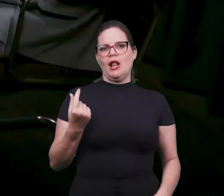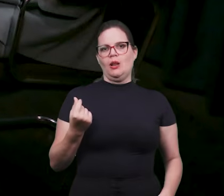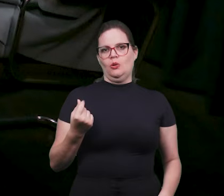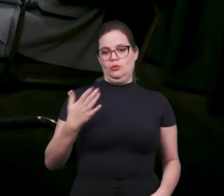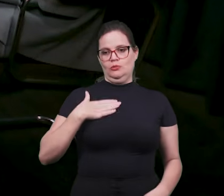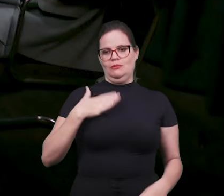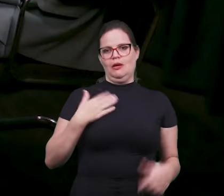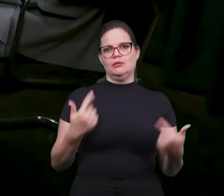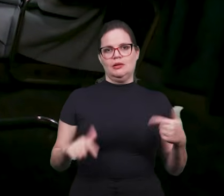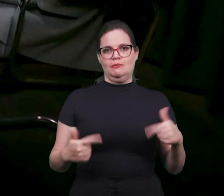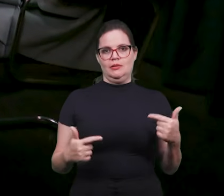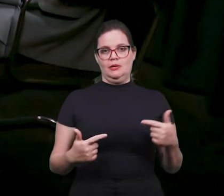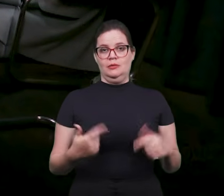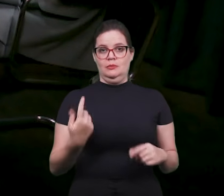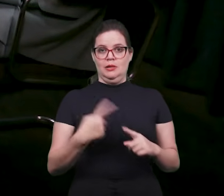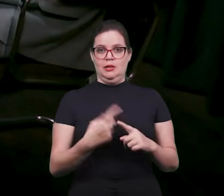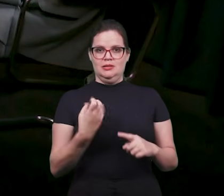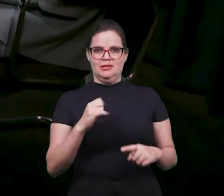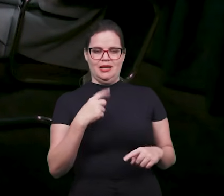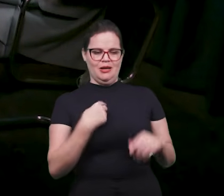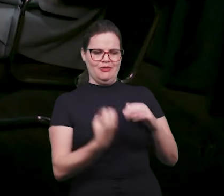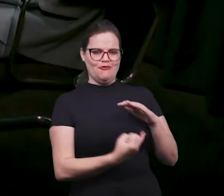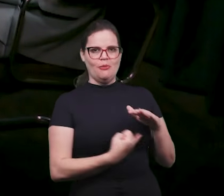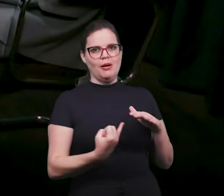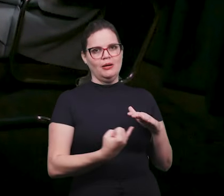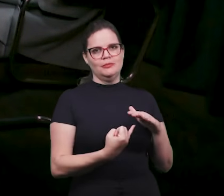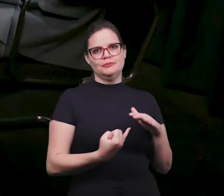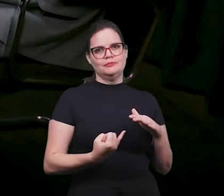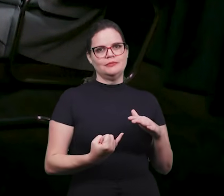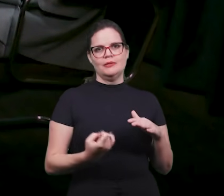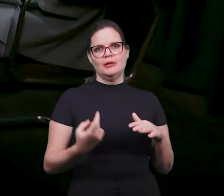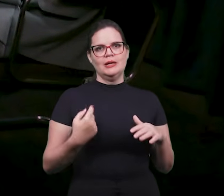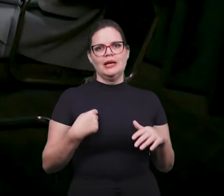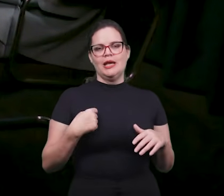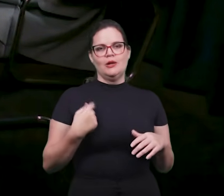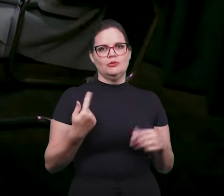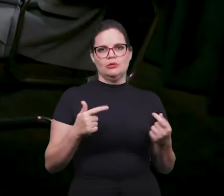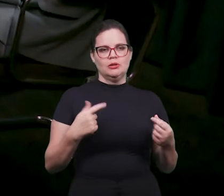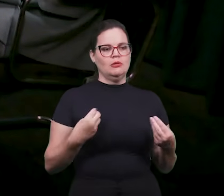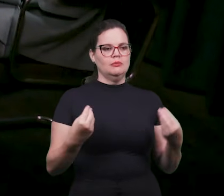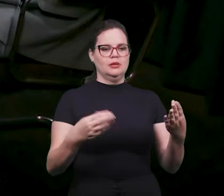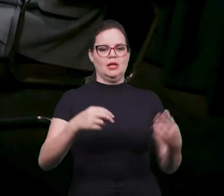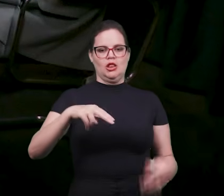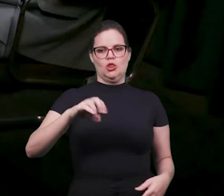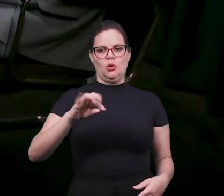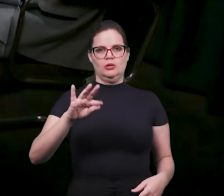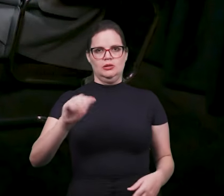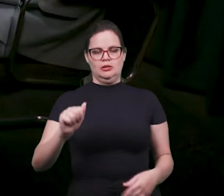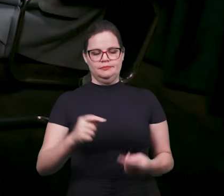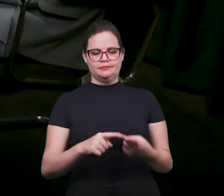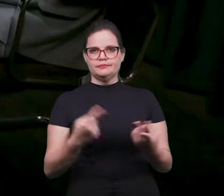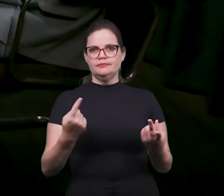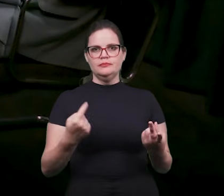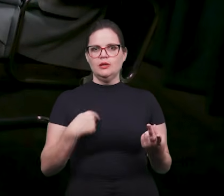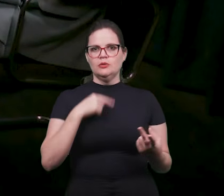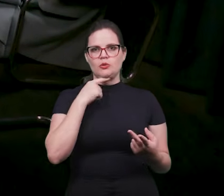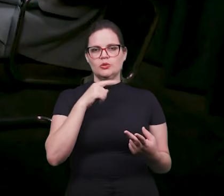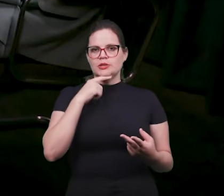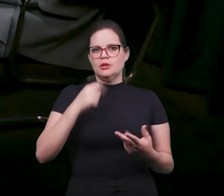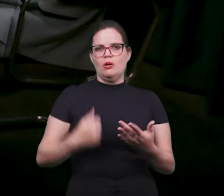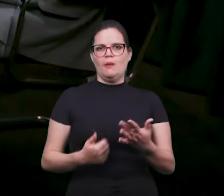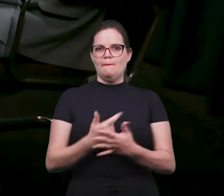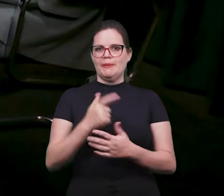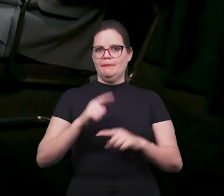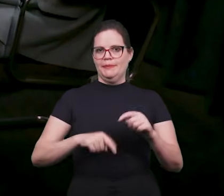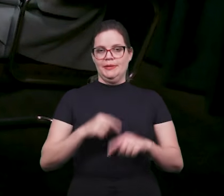produto. Então, se eu vivo na informalidade, eu não emito nota, às vezes eu não me organizo, eu não compro uma